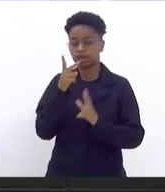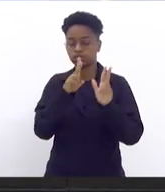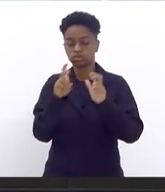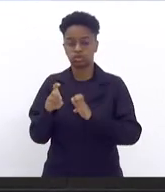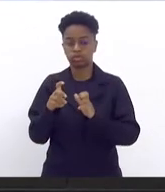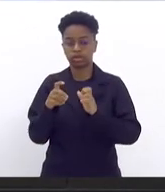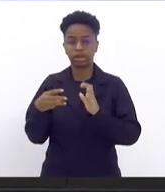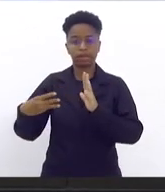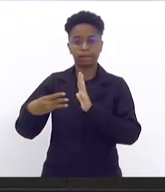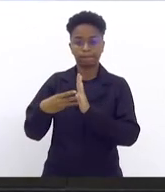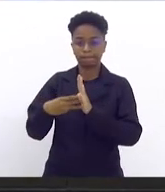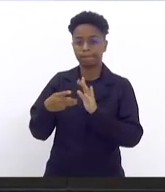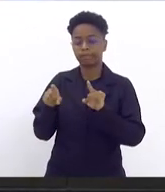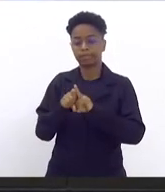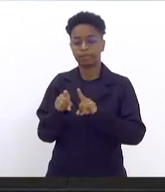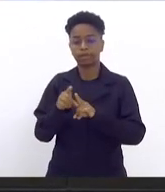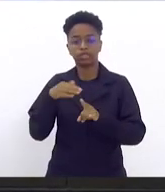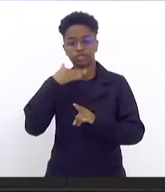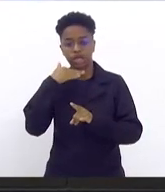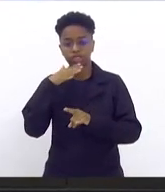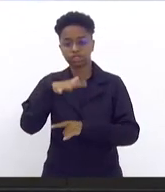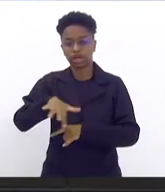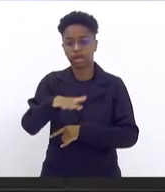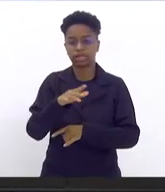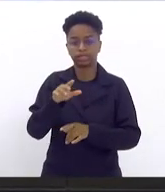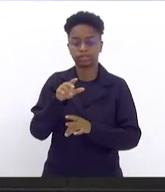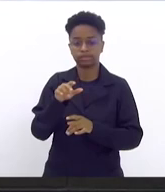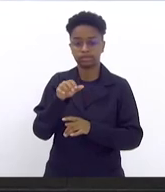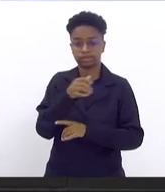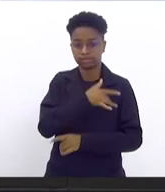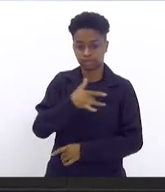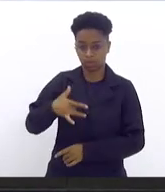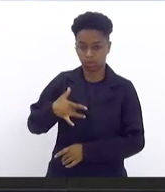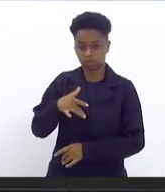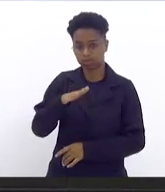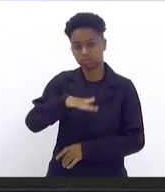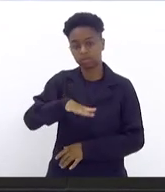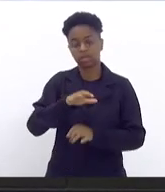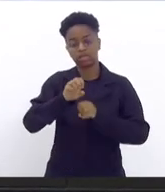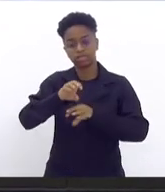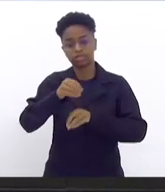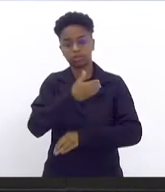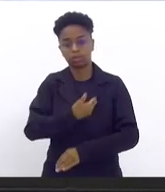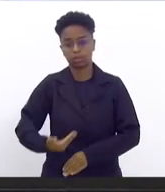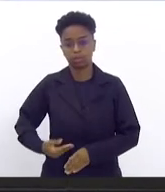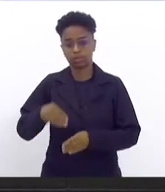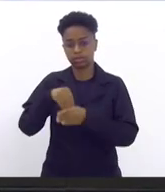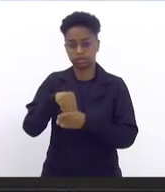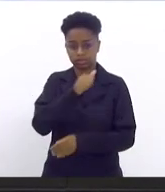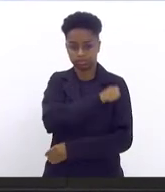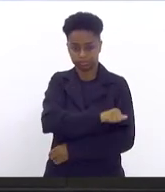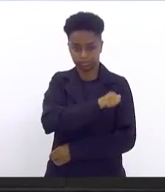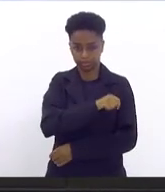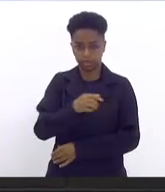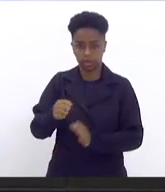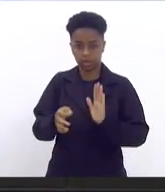questionário M-Chat nas unidades de saúde de rede de ensino público, no âmbito do Estado do Rio de Janeiro. Para aparecer,